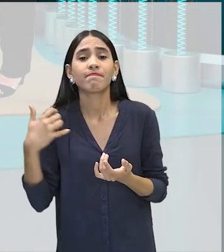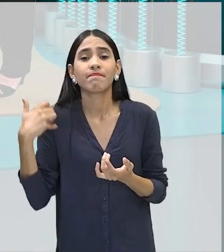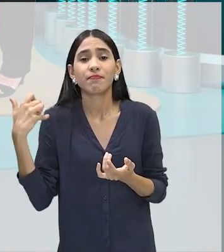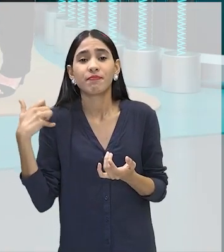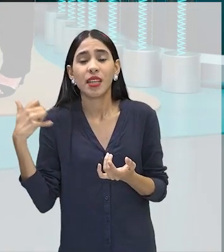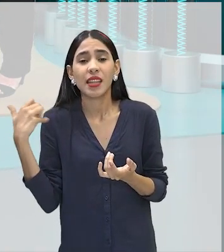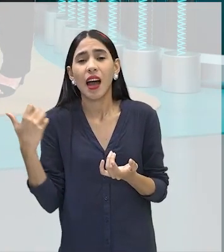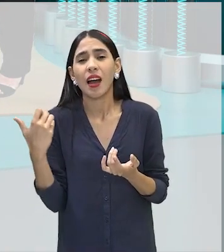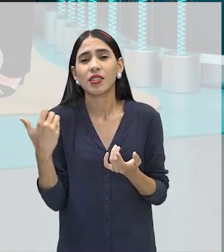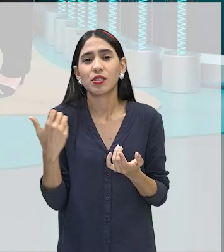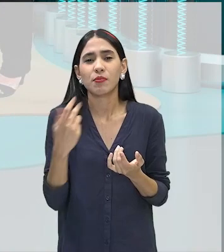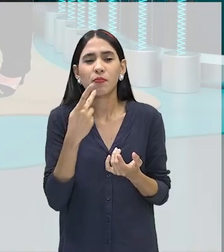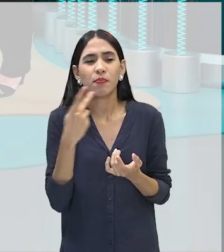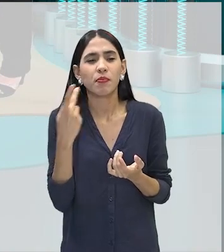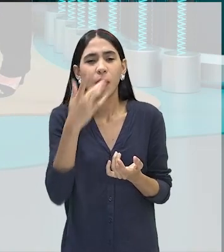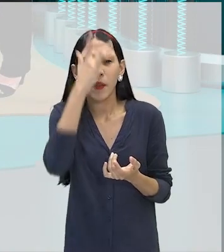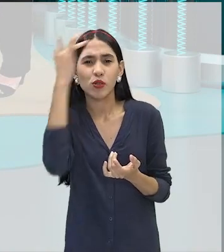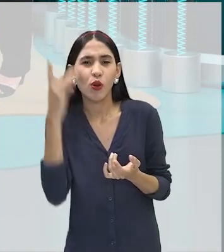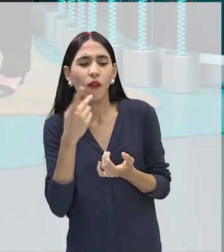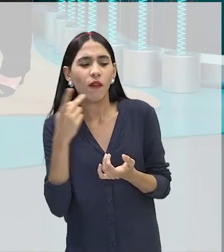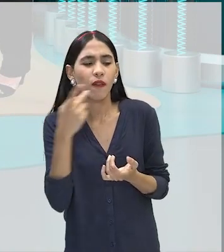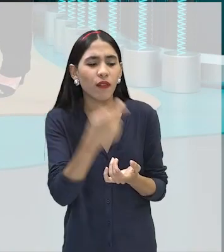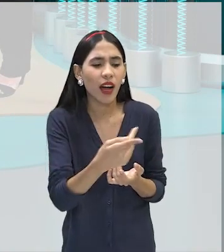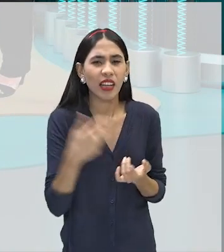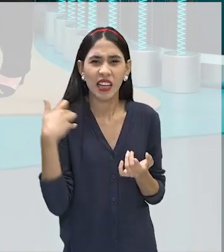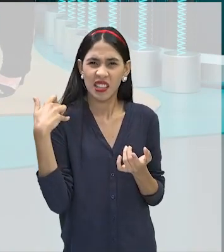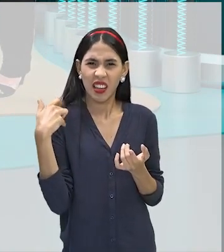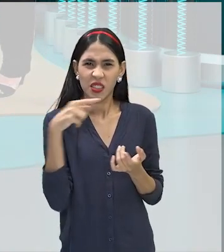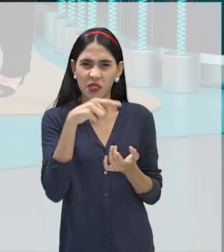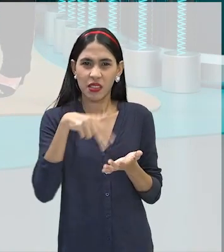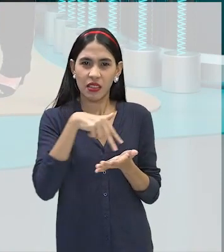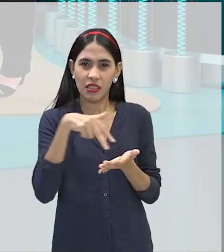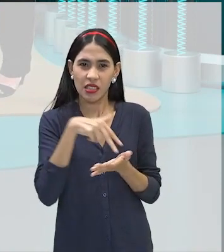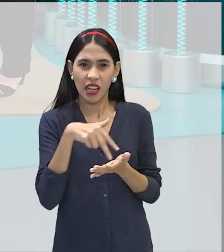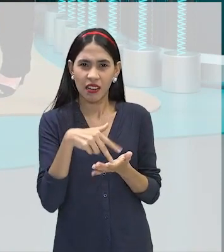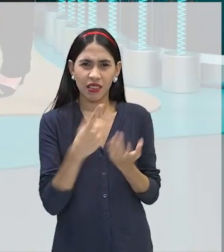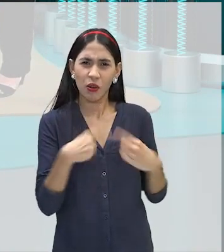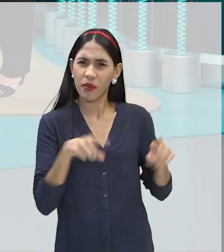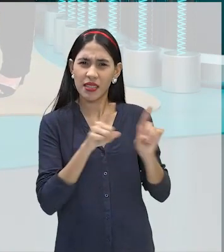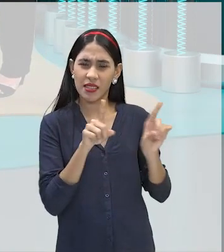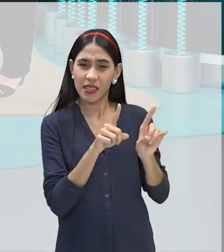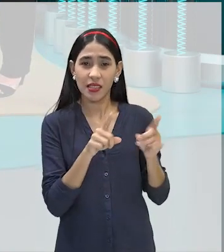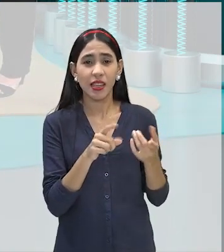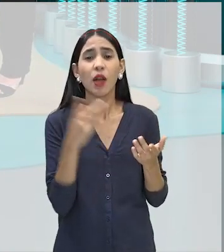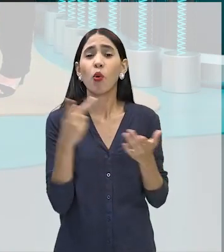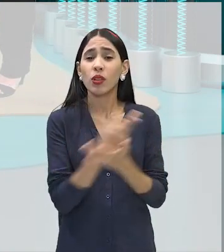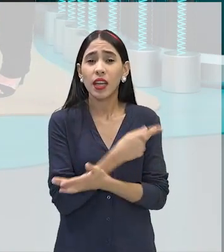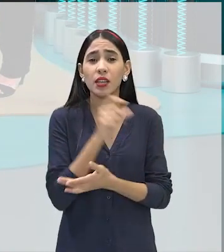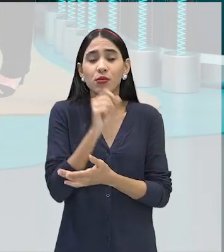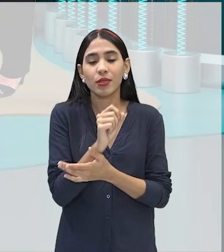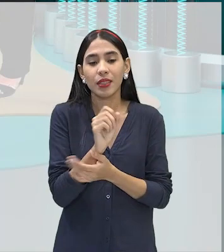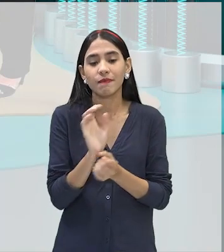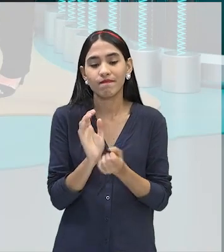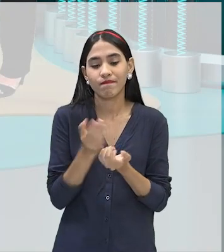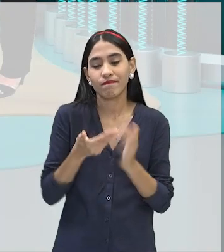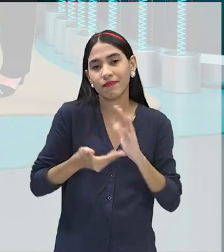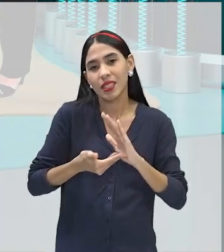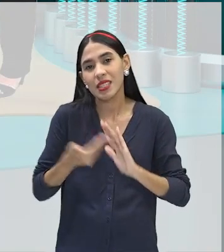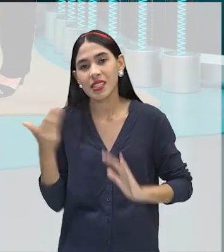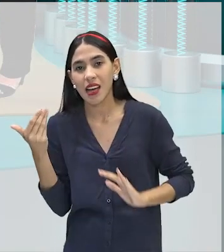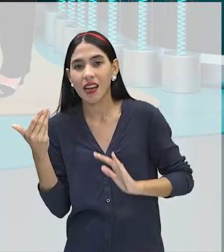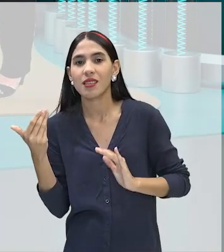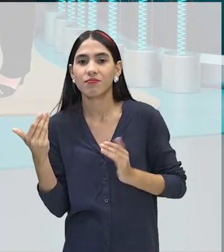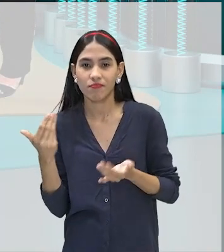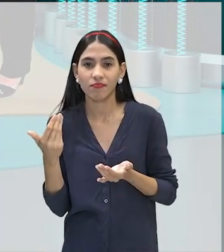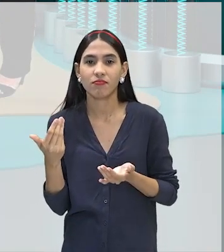vão falar, porque já tem idade, não é para fazer isso. E quando isso acontece, eles se recolhem e acabam que não